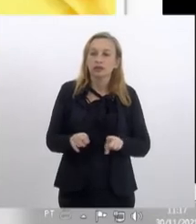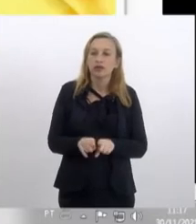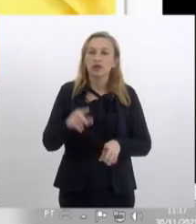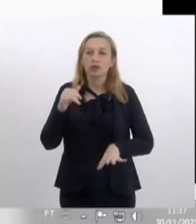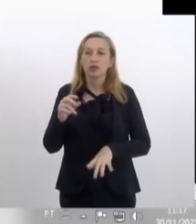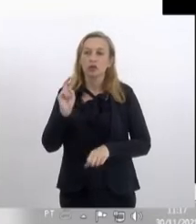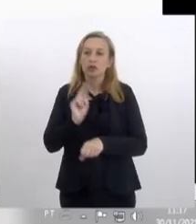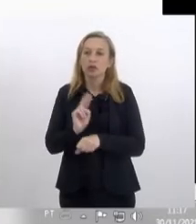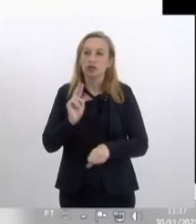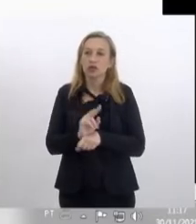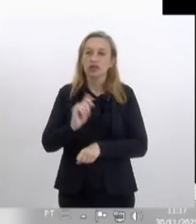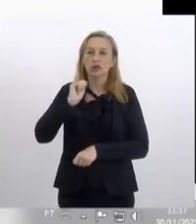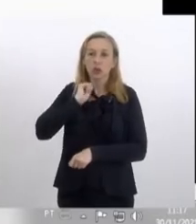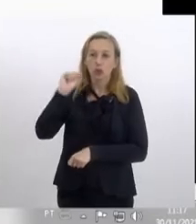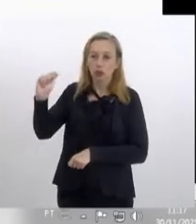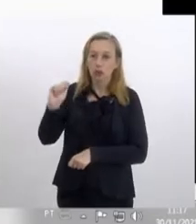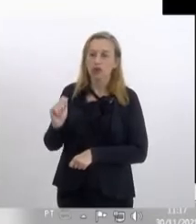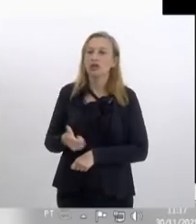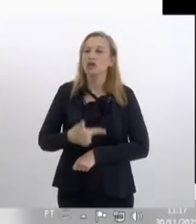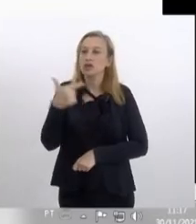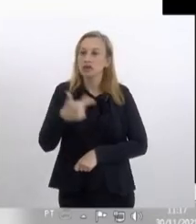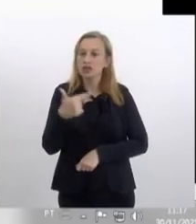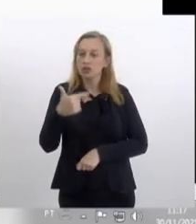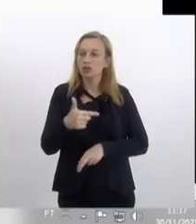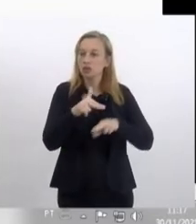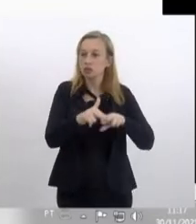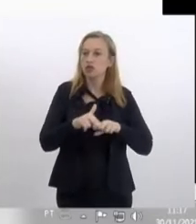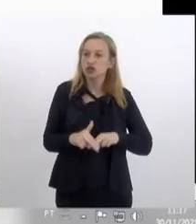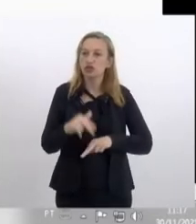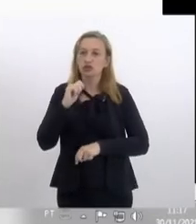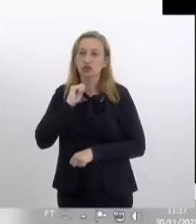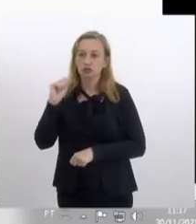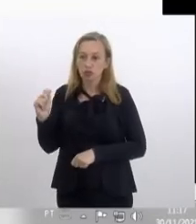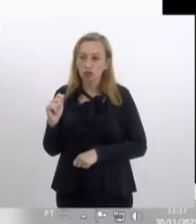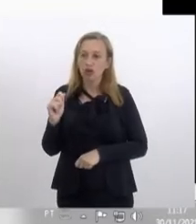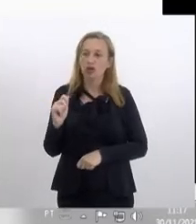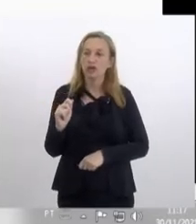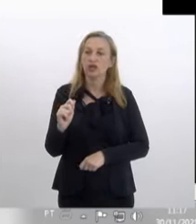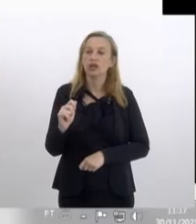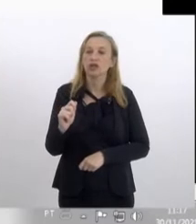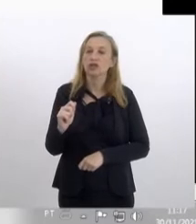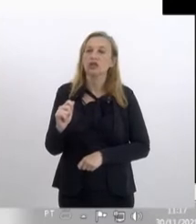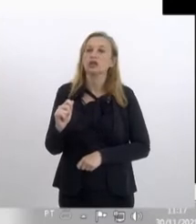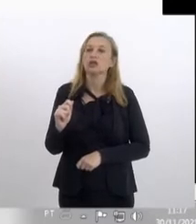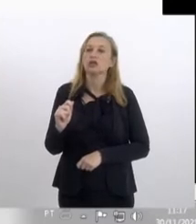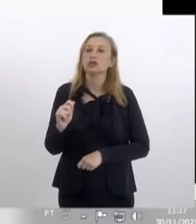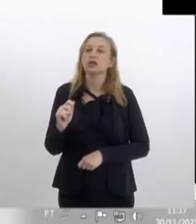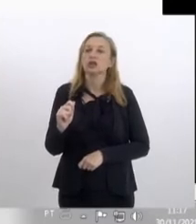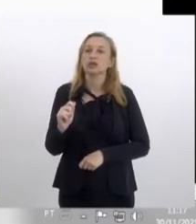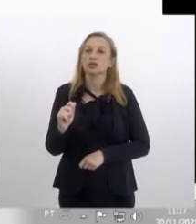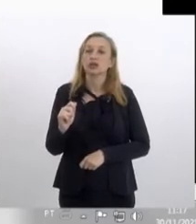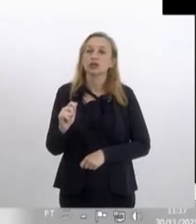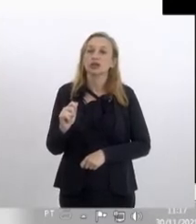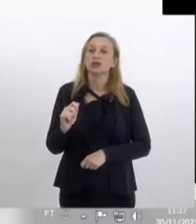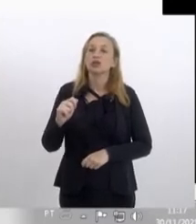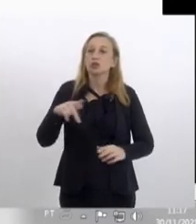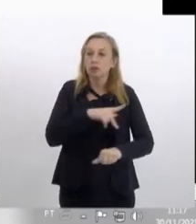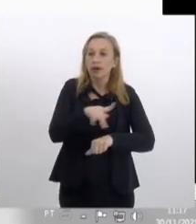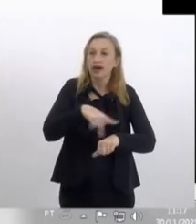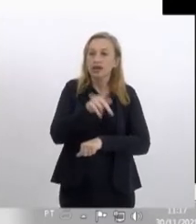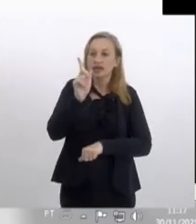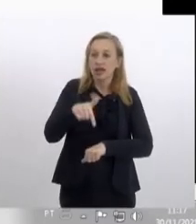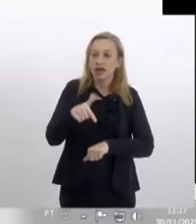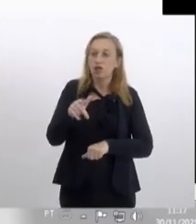prevenção ao suicídio. A segunda causa de suicídios, obrigado, a segunda causa de suicídios no país é a